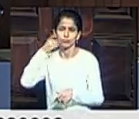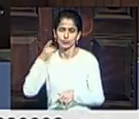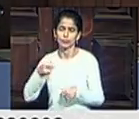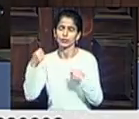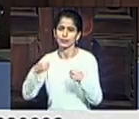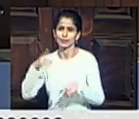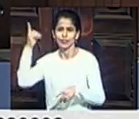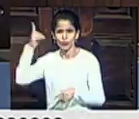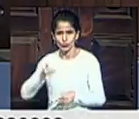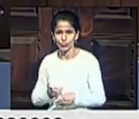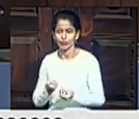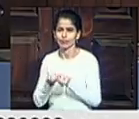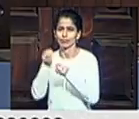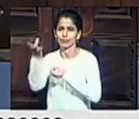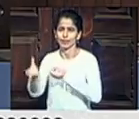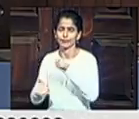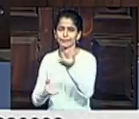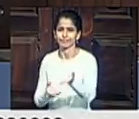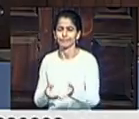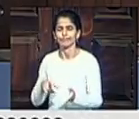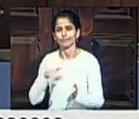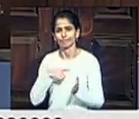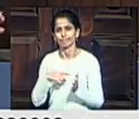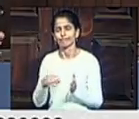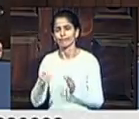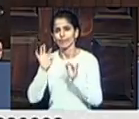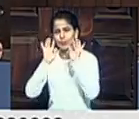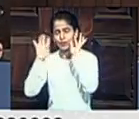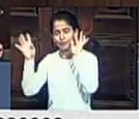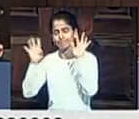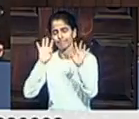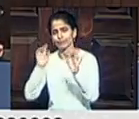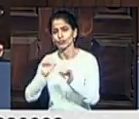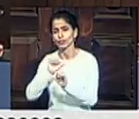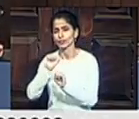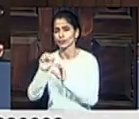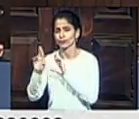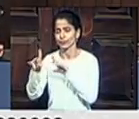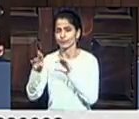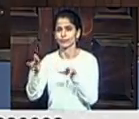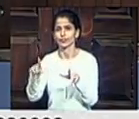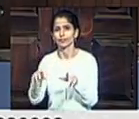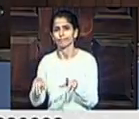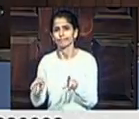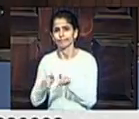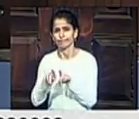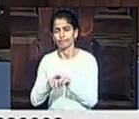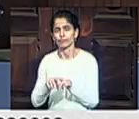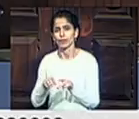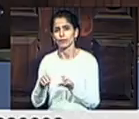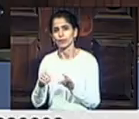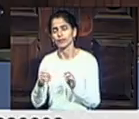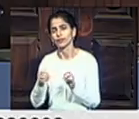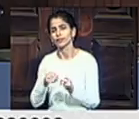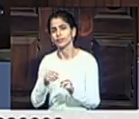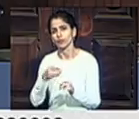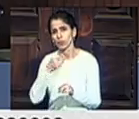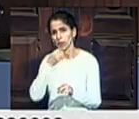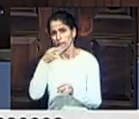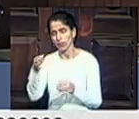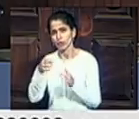Temos propostas, vamos pensar de outra forma. Vamos propor ao